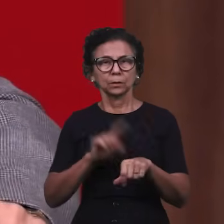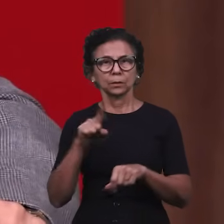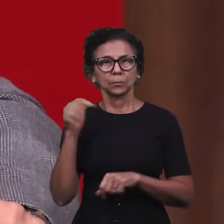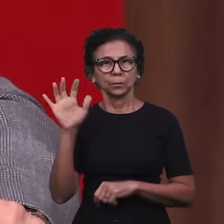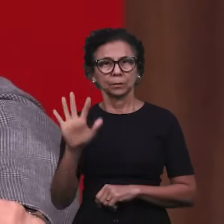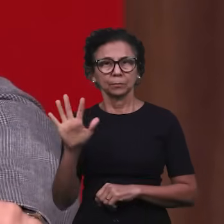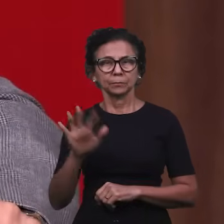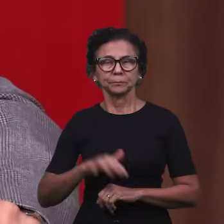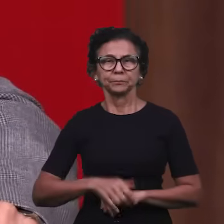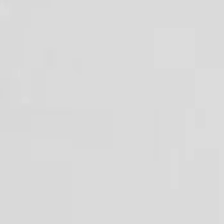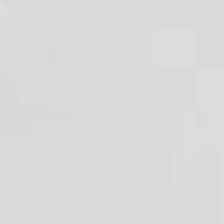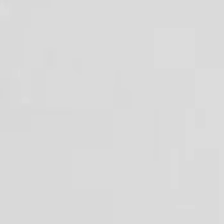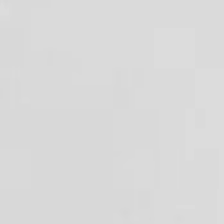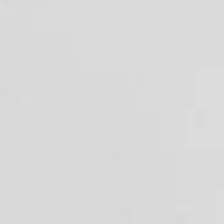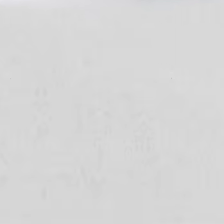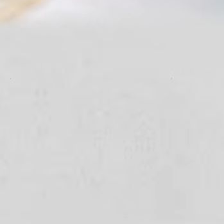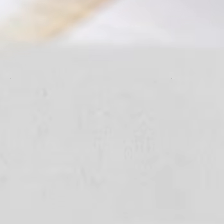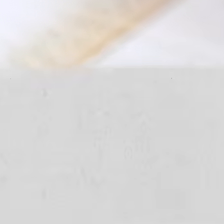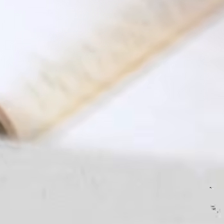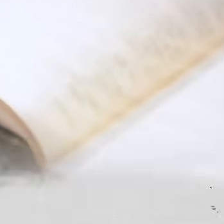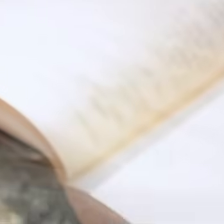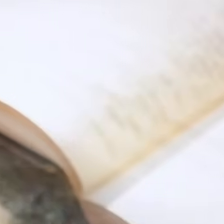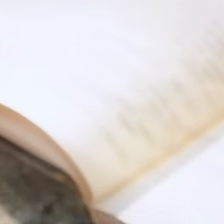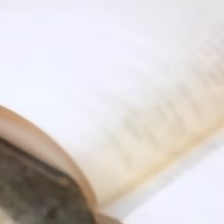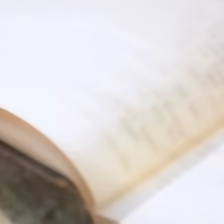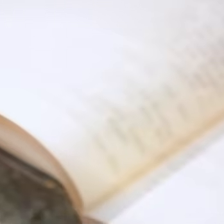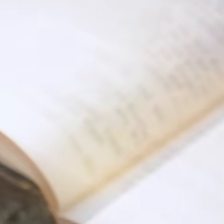da nossa vinheta.